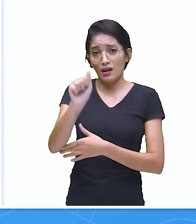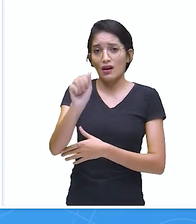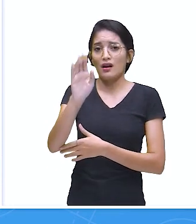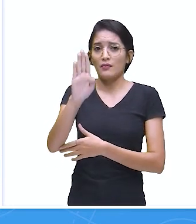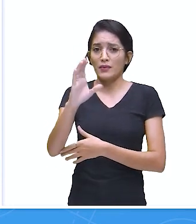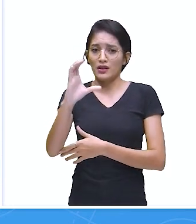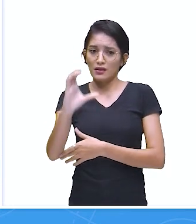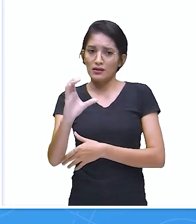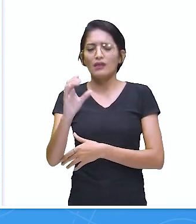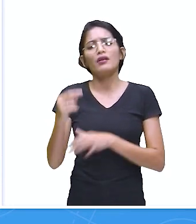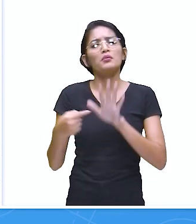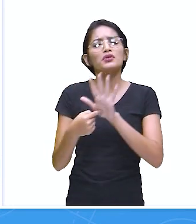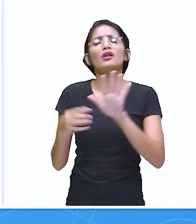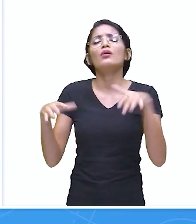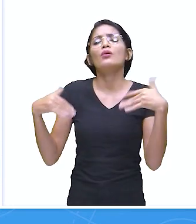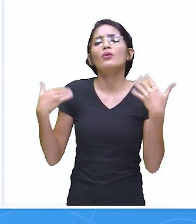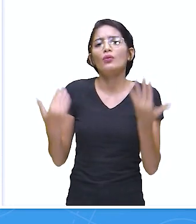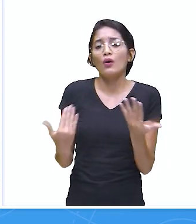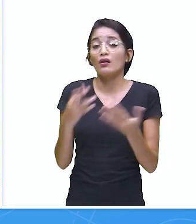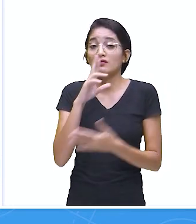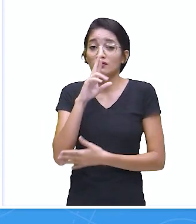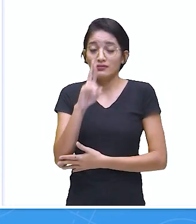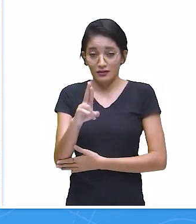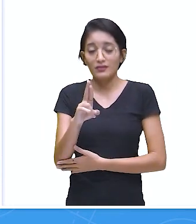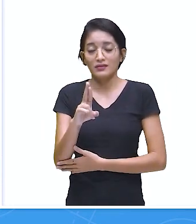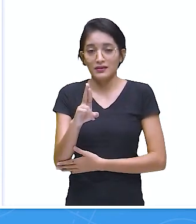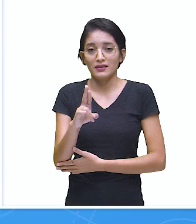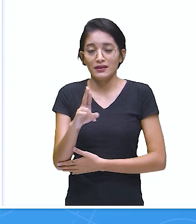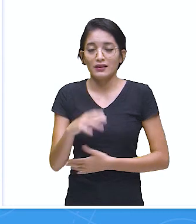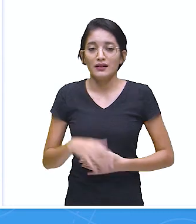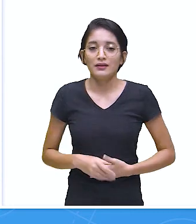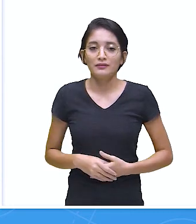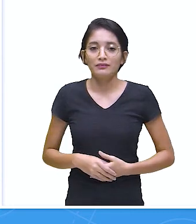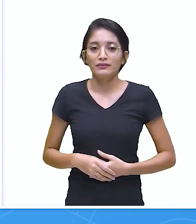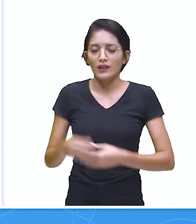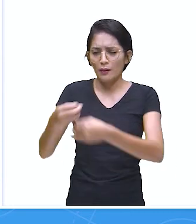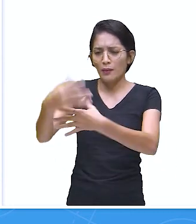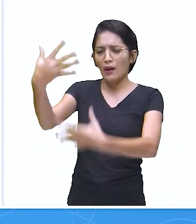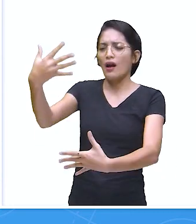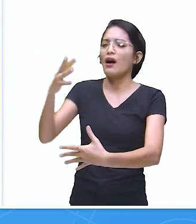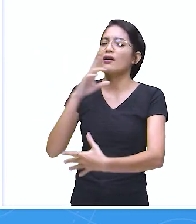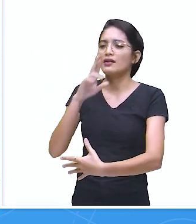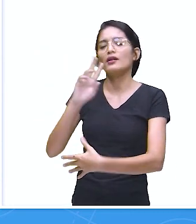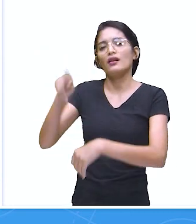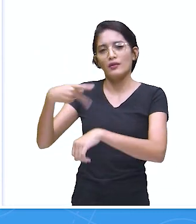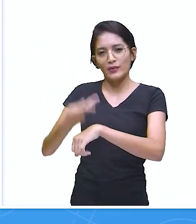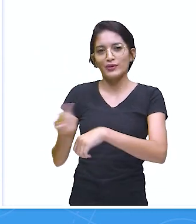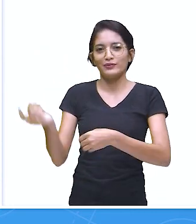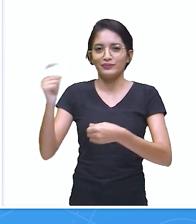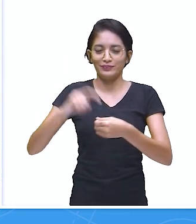você vai indicar qual delas é a resposta. Respondam no chat, daqui a pouquinho nós retornamos.